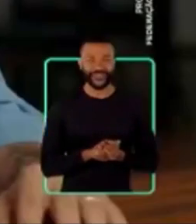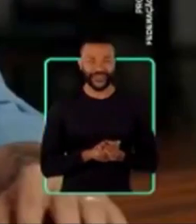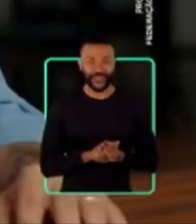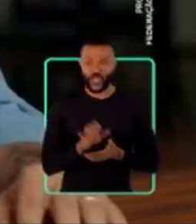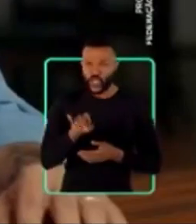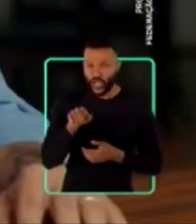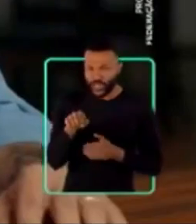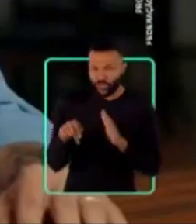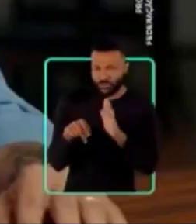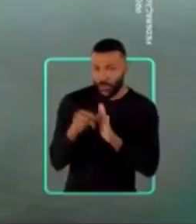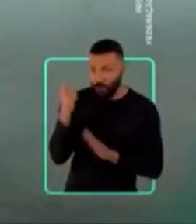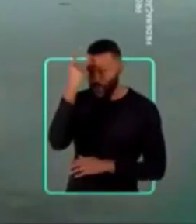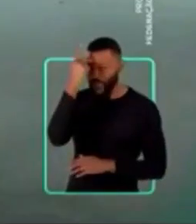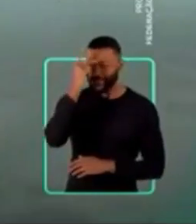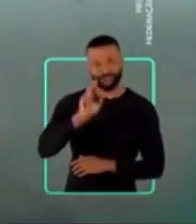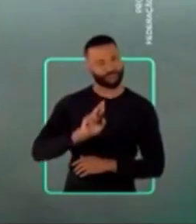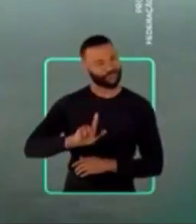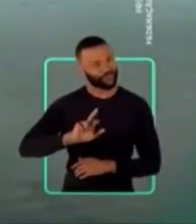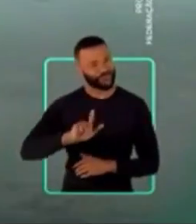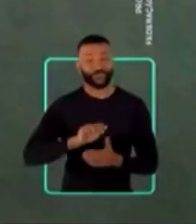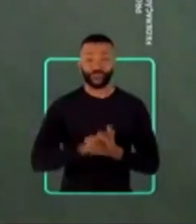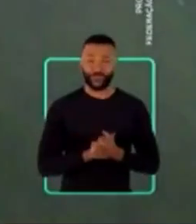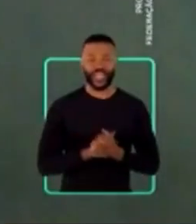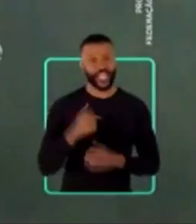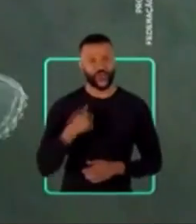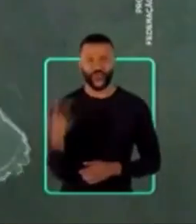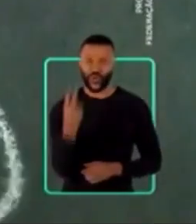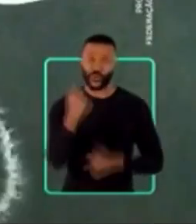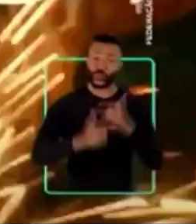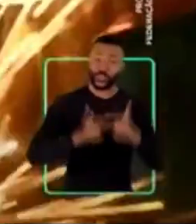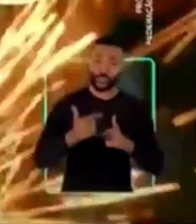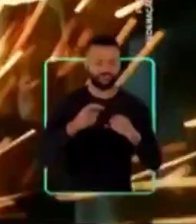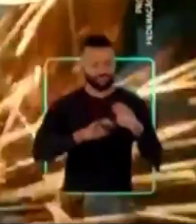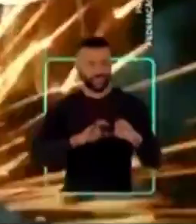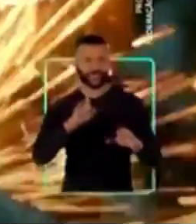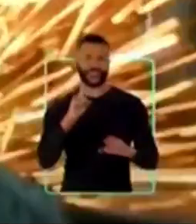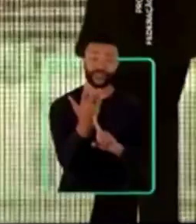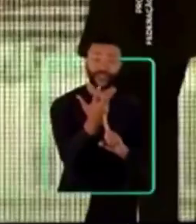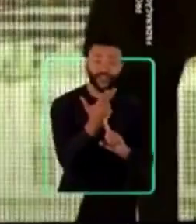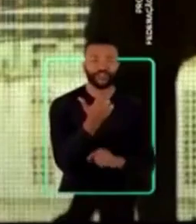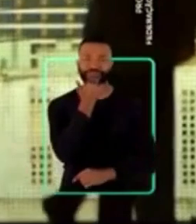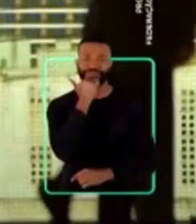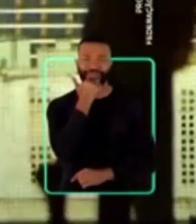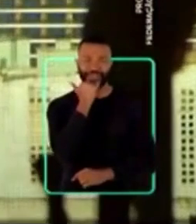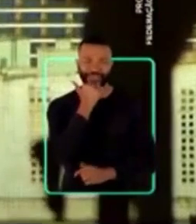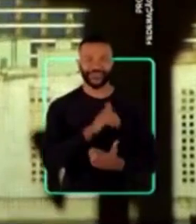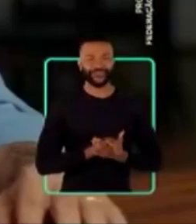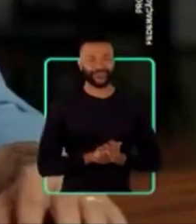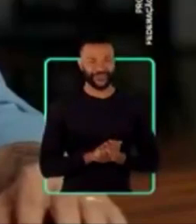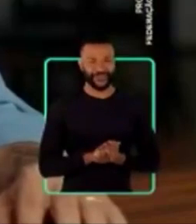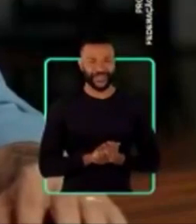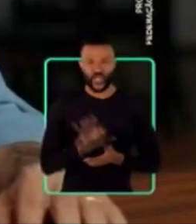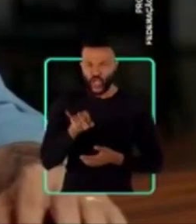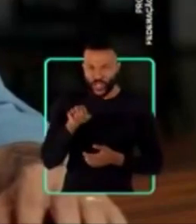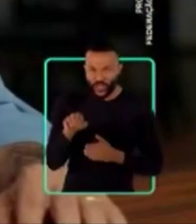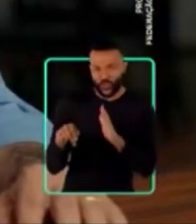Mas não é só isso que me faz paulista. Sim, eu valorizo o trabalho, a independência, a arte e a ciência. Não